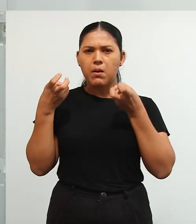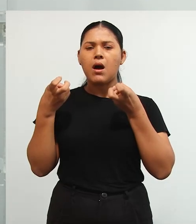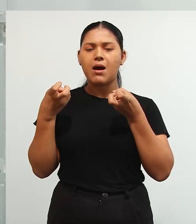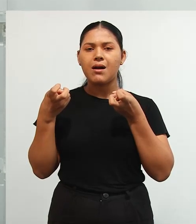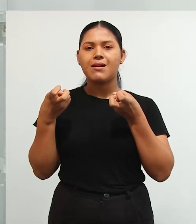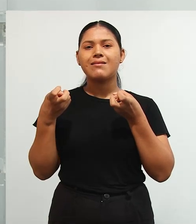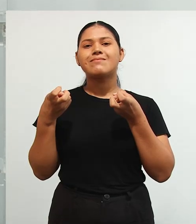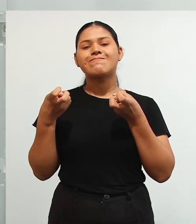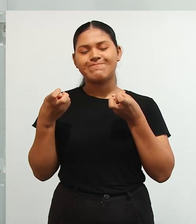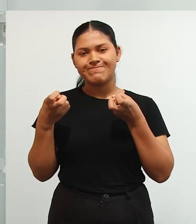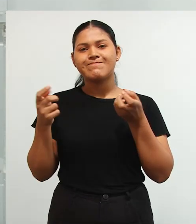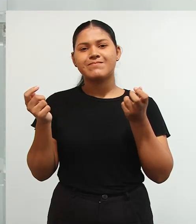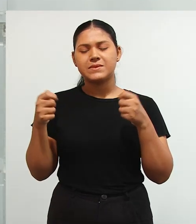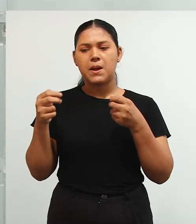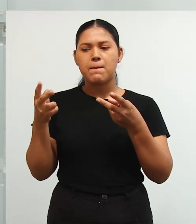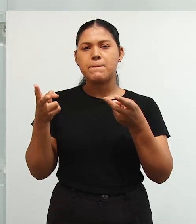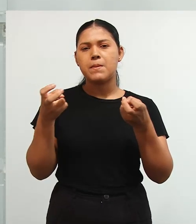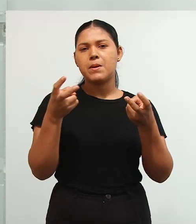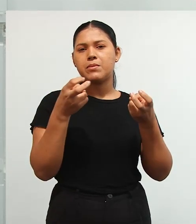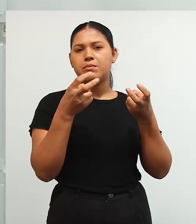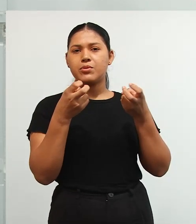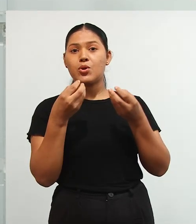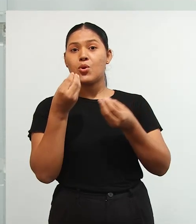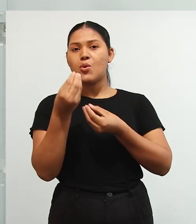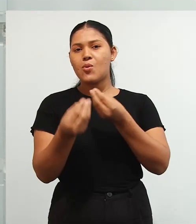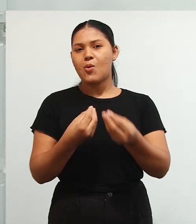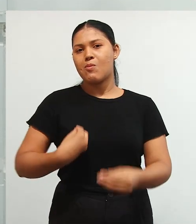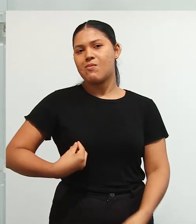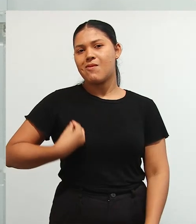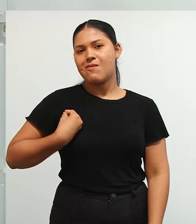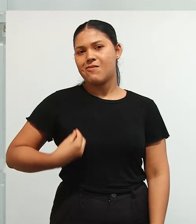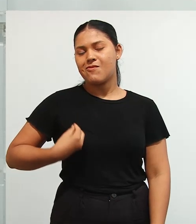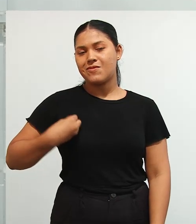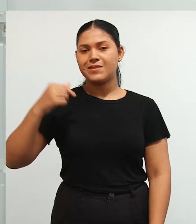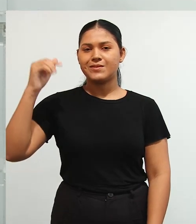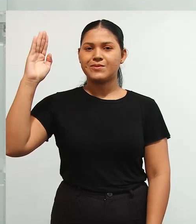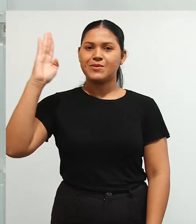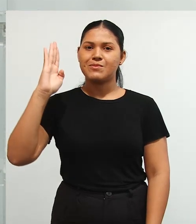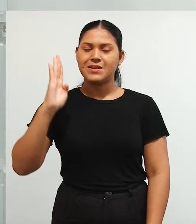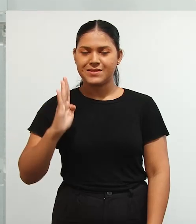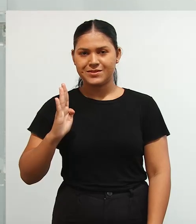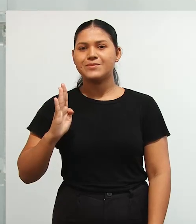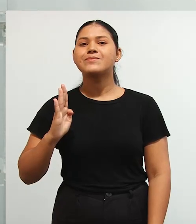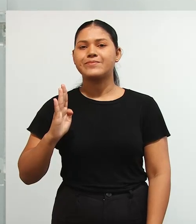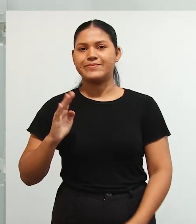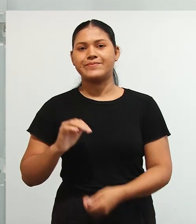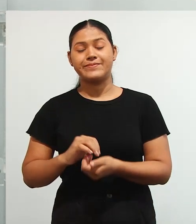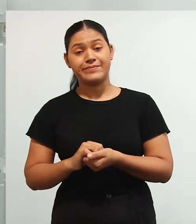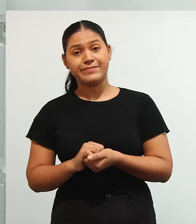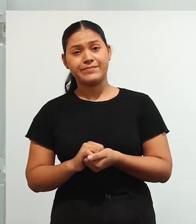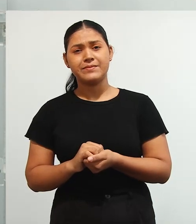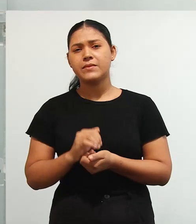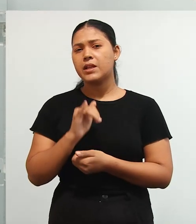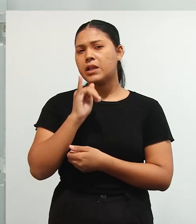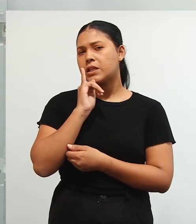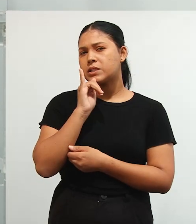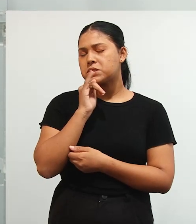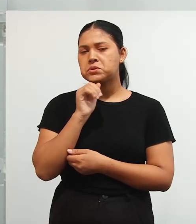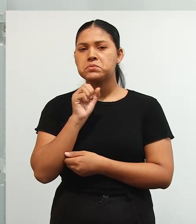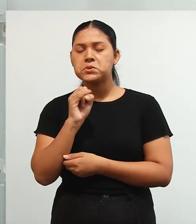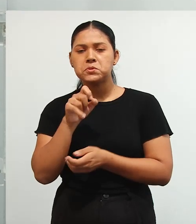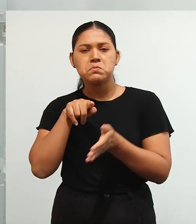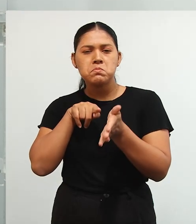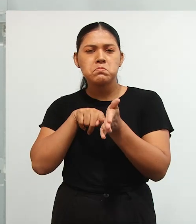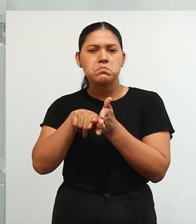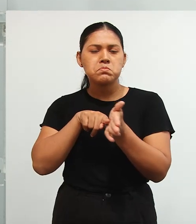contrasta com as efetivas condições de vida dessa população. Porque quando você faz a consulta, por exemplo, ao Anuário de